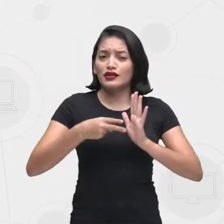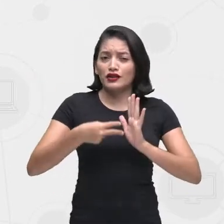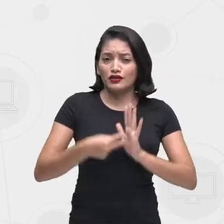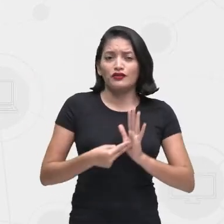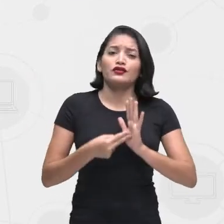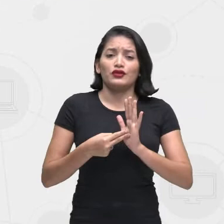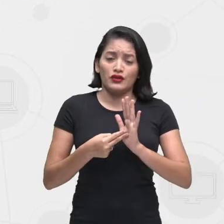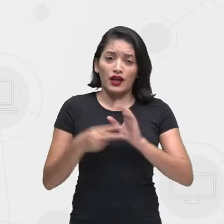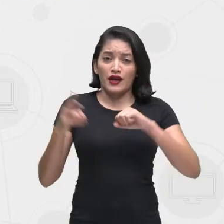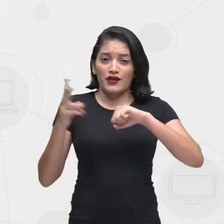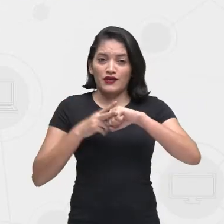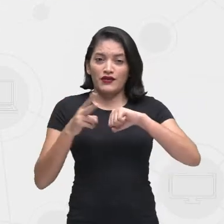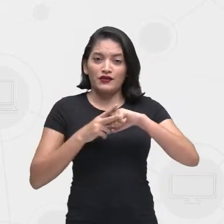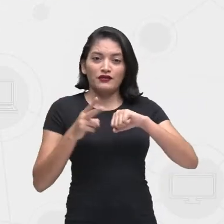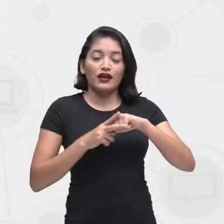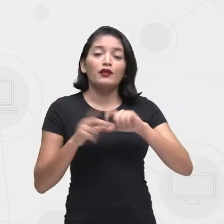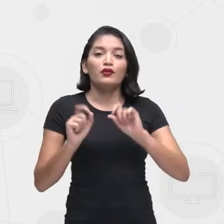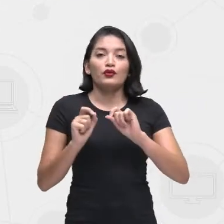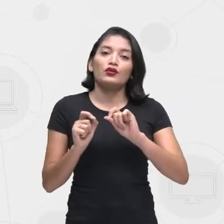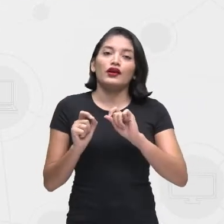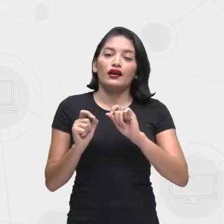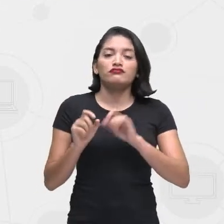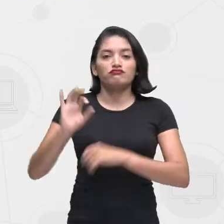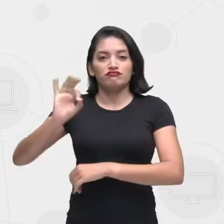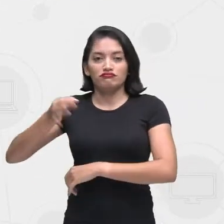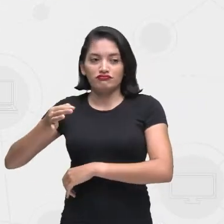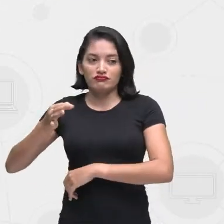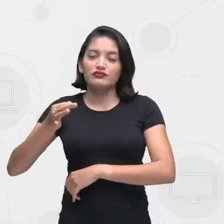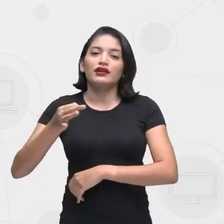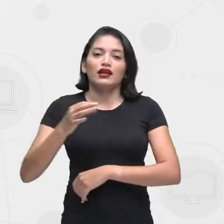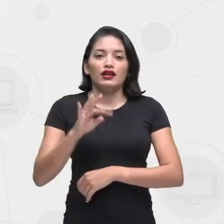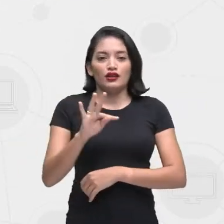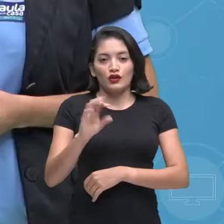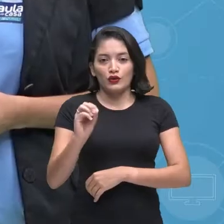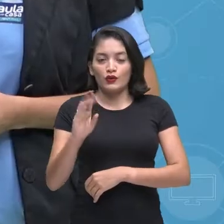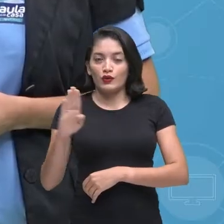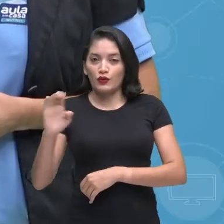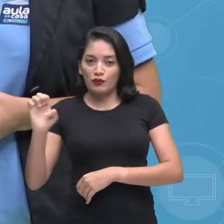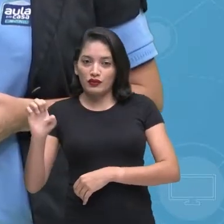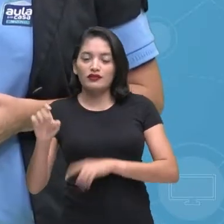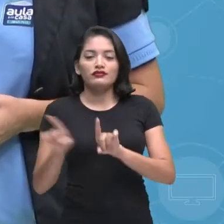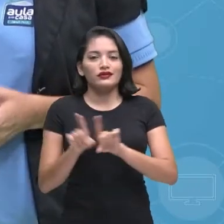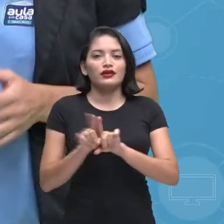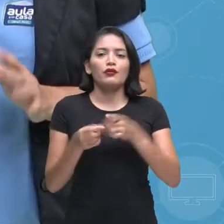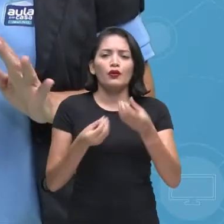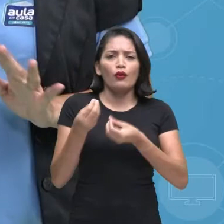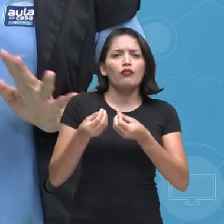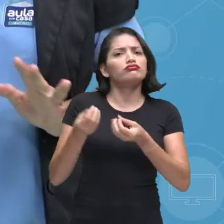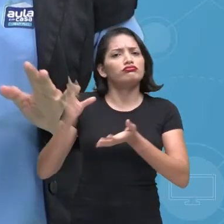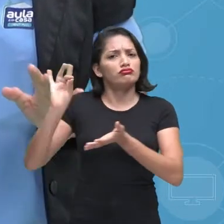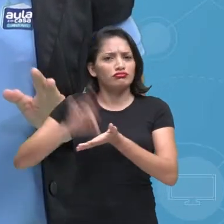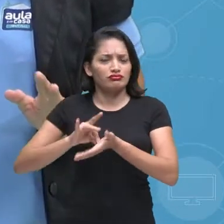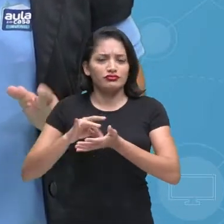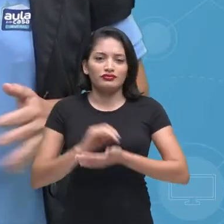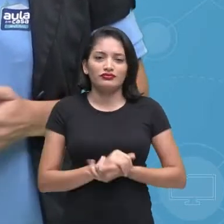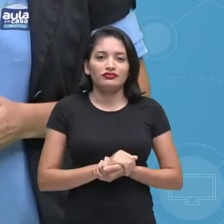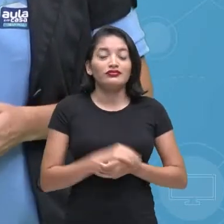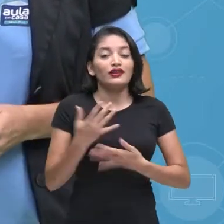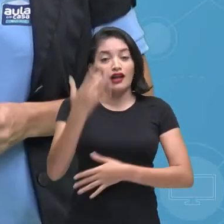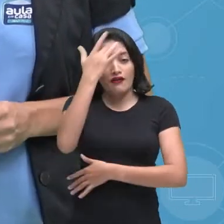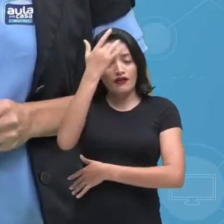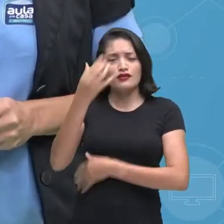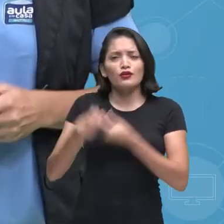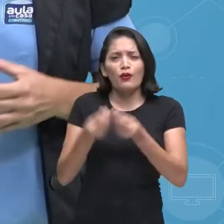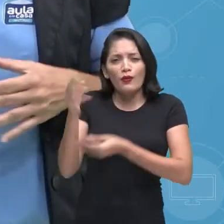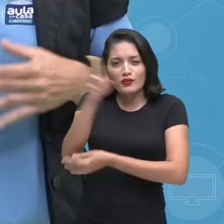verbo to be na forma afirmativa e as suas contrações não acompanha aqui comigo vai ser super fácil